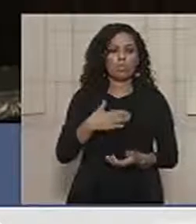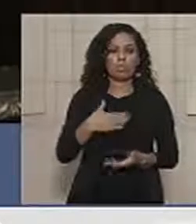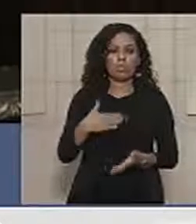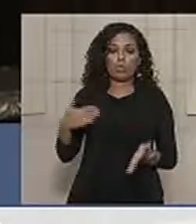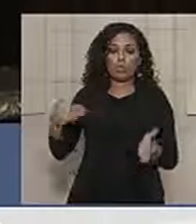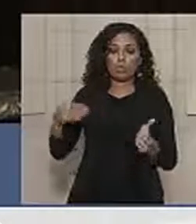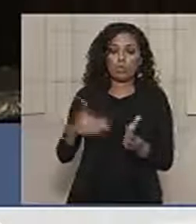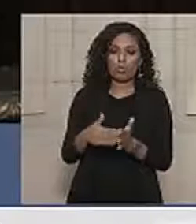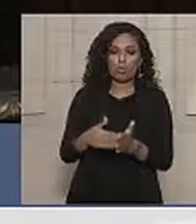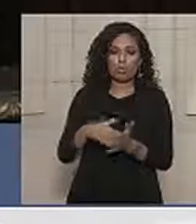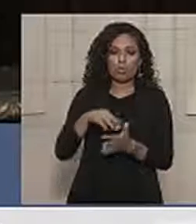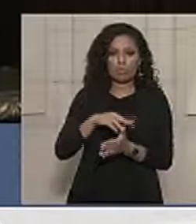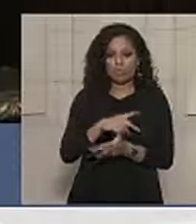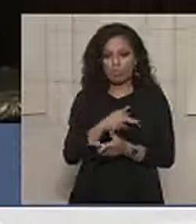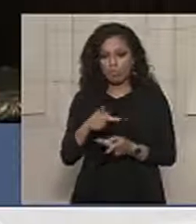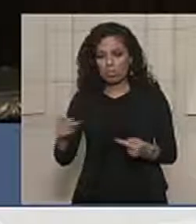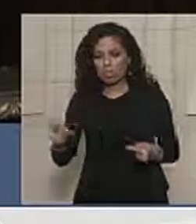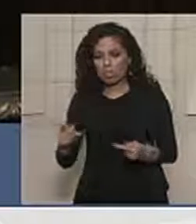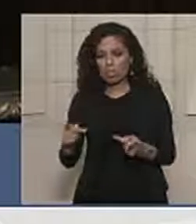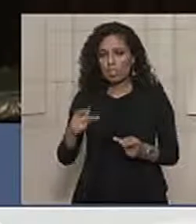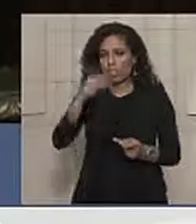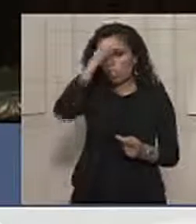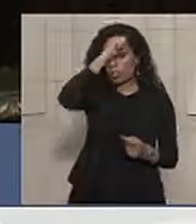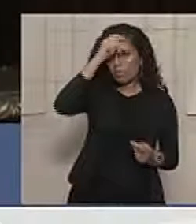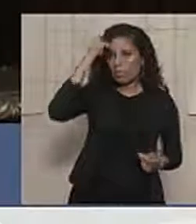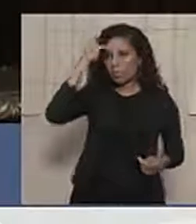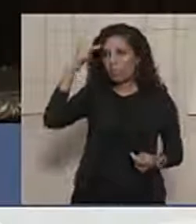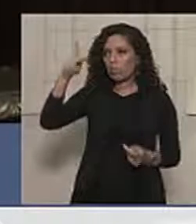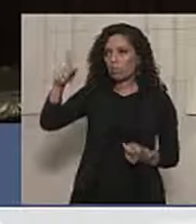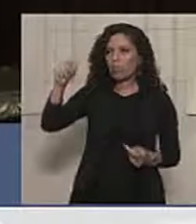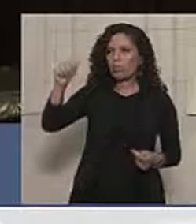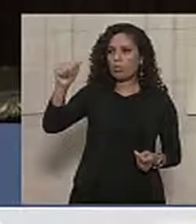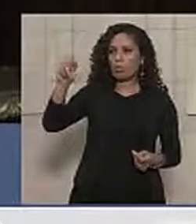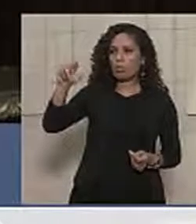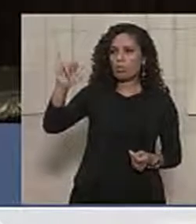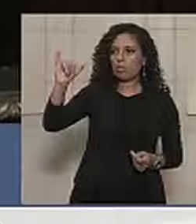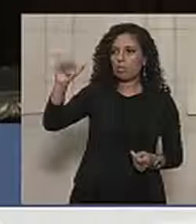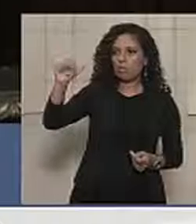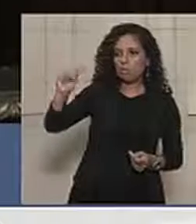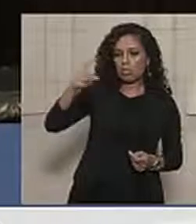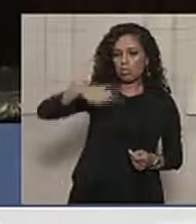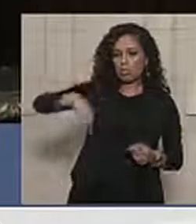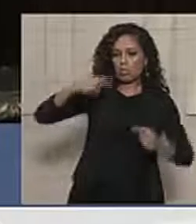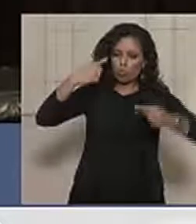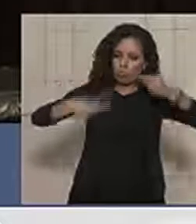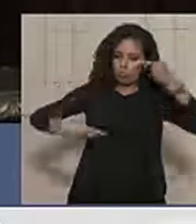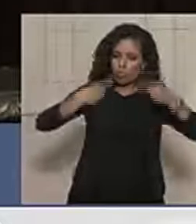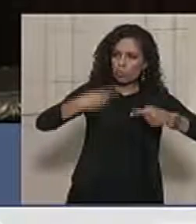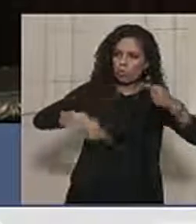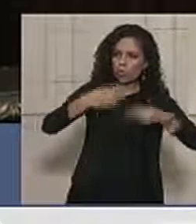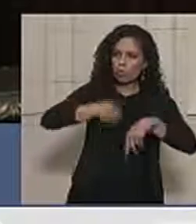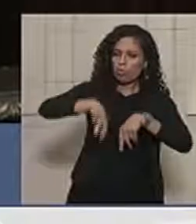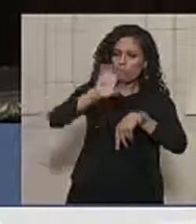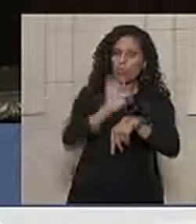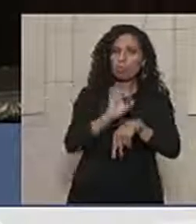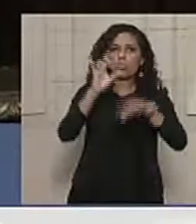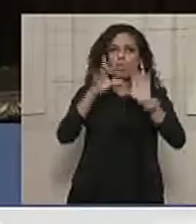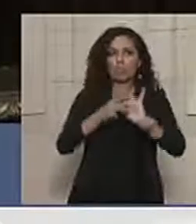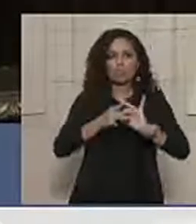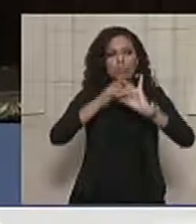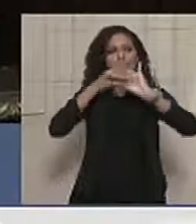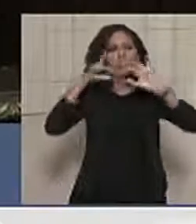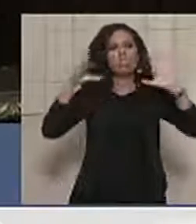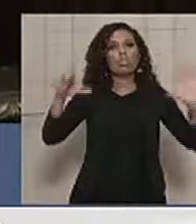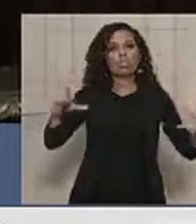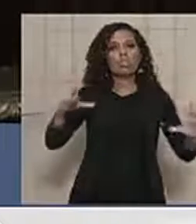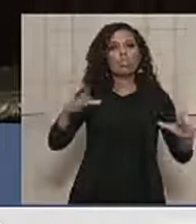na minha última visita à Prefeitura de Paris, tivemos uma reunião, fizemos uma discussão sobre o Estado democrático e a